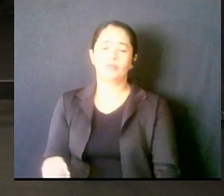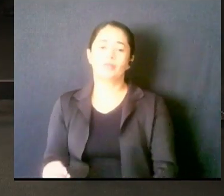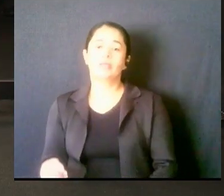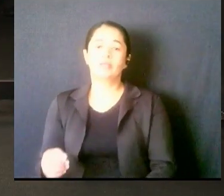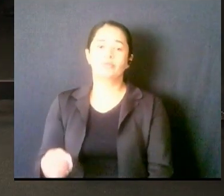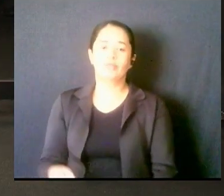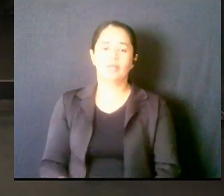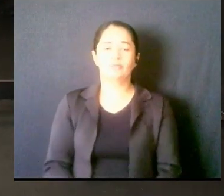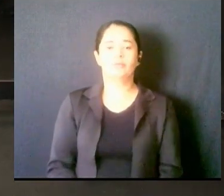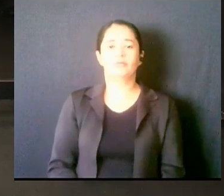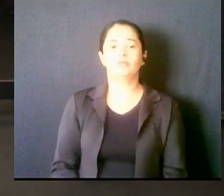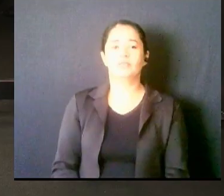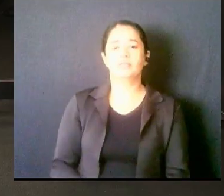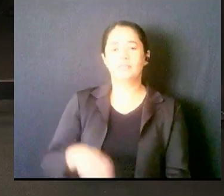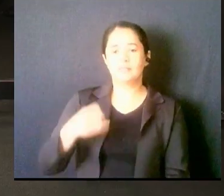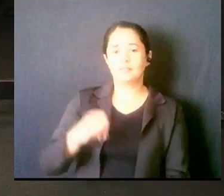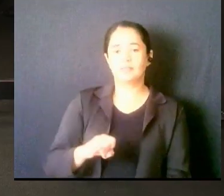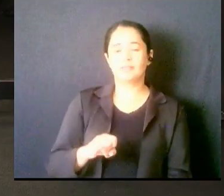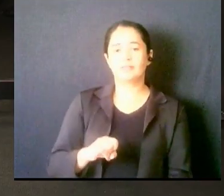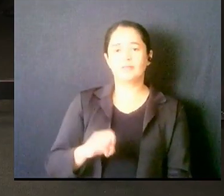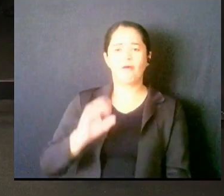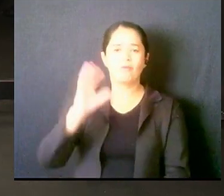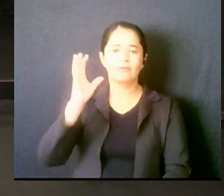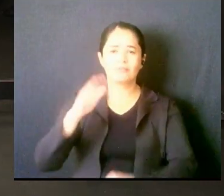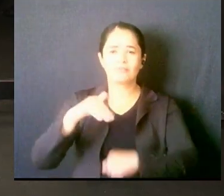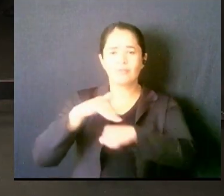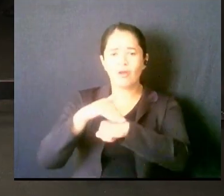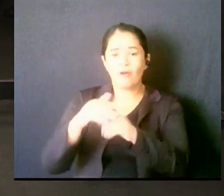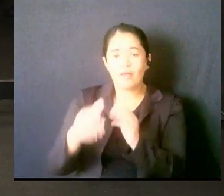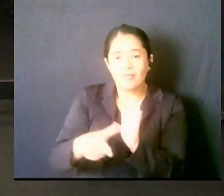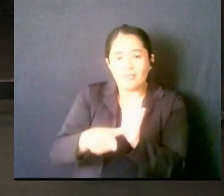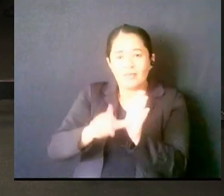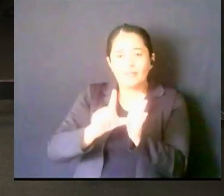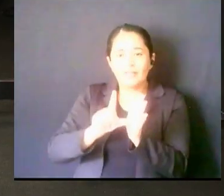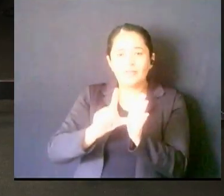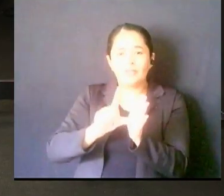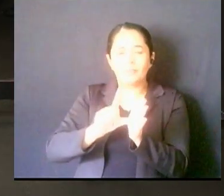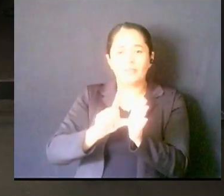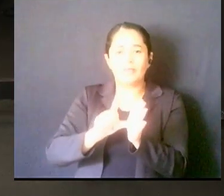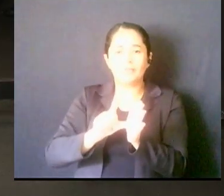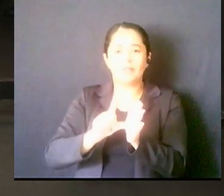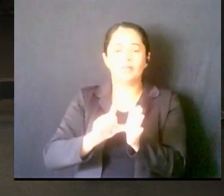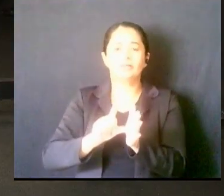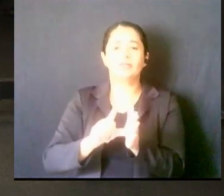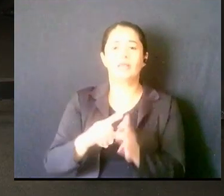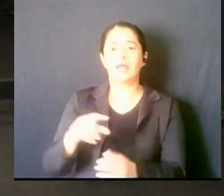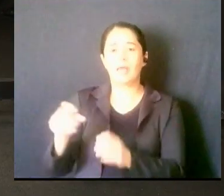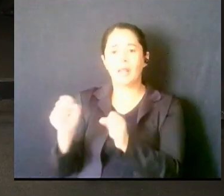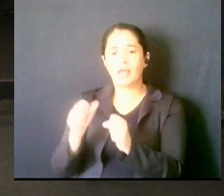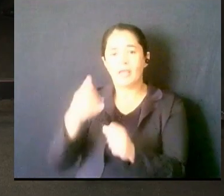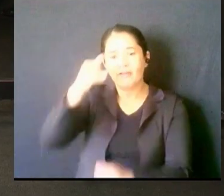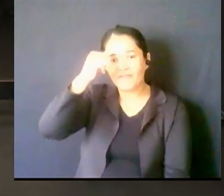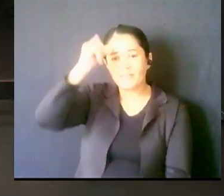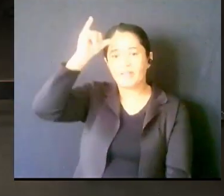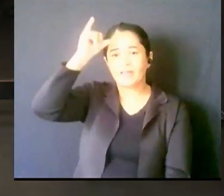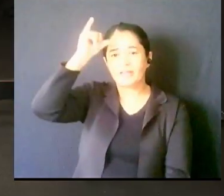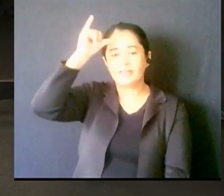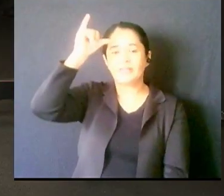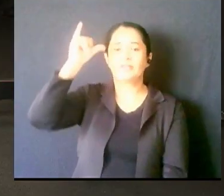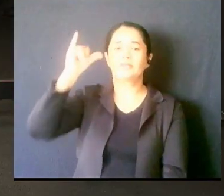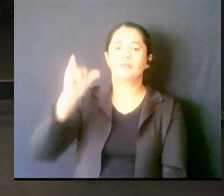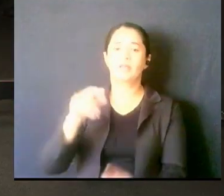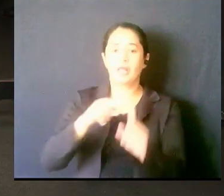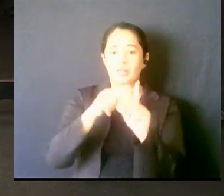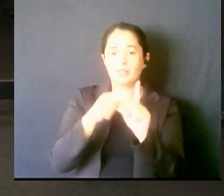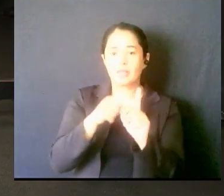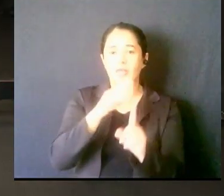conversa precoce, ela poderia não ter engravidado na adolescência, né? A senhora trabalha com isso, eu